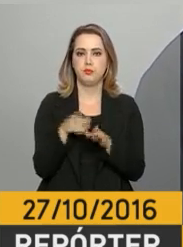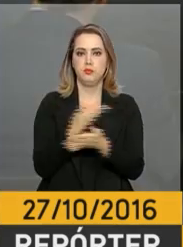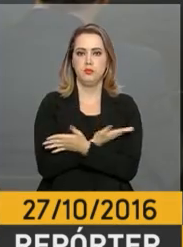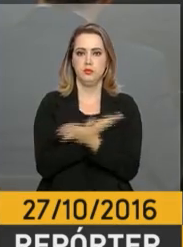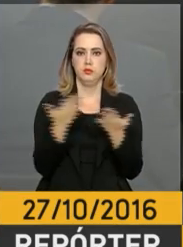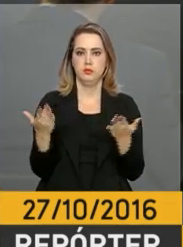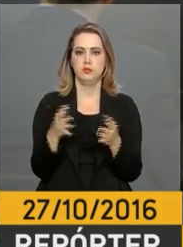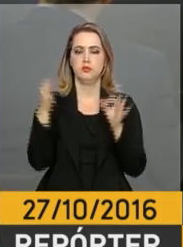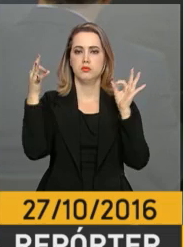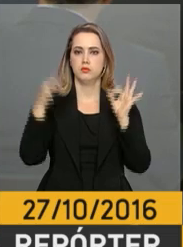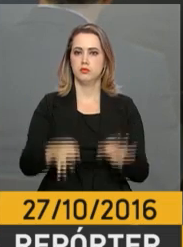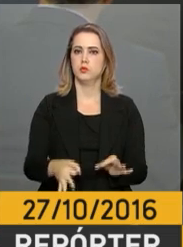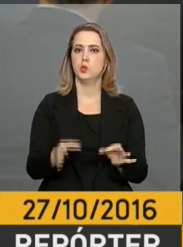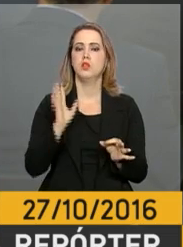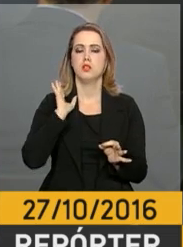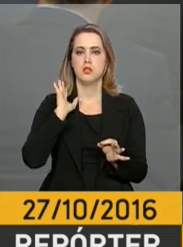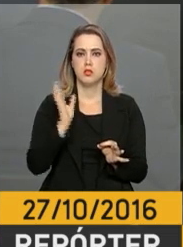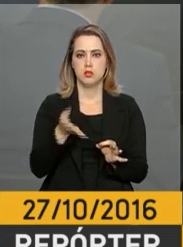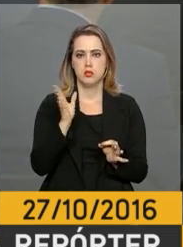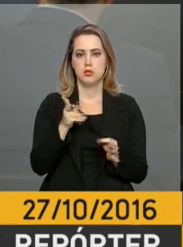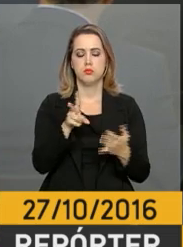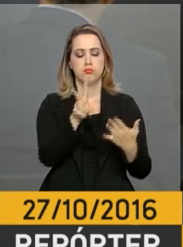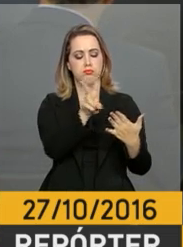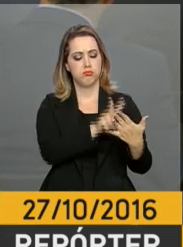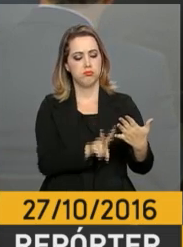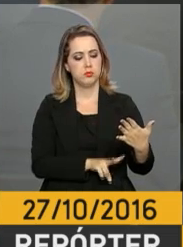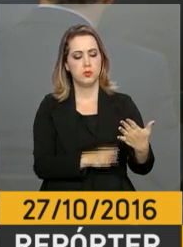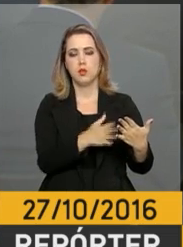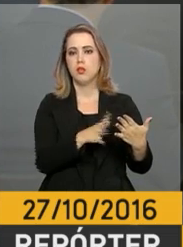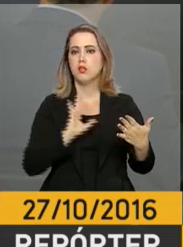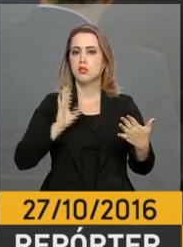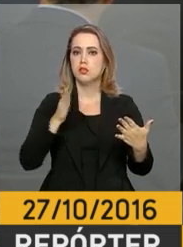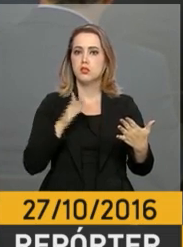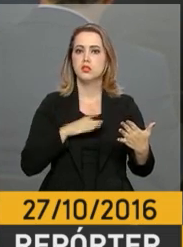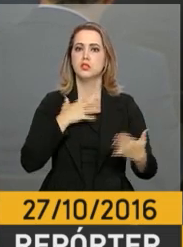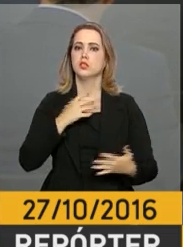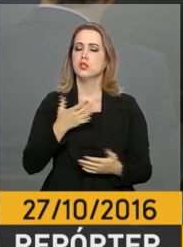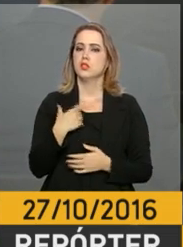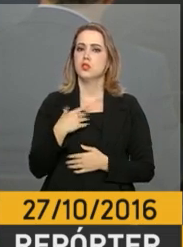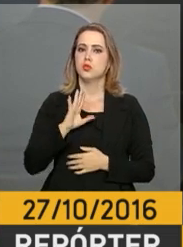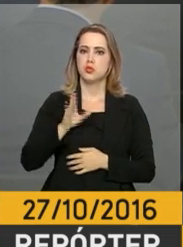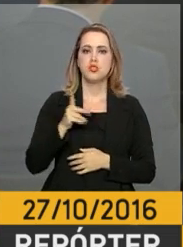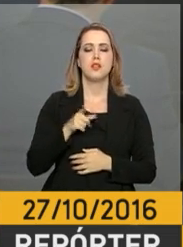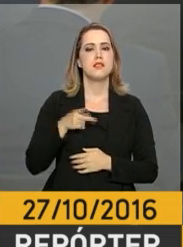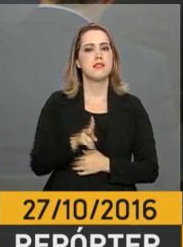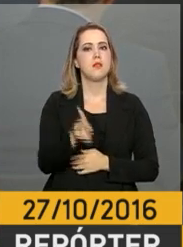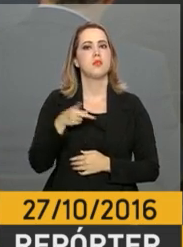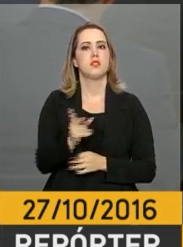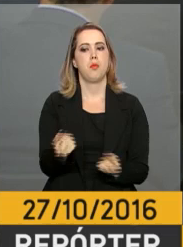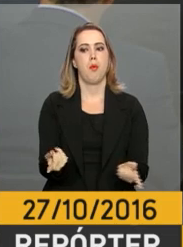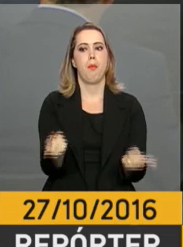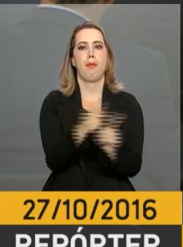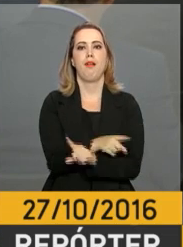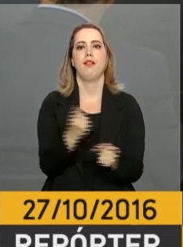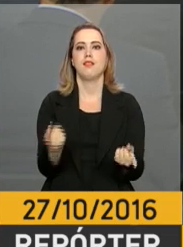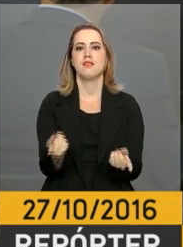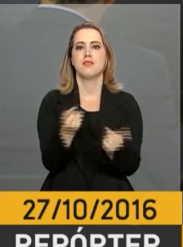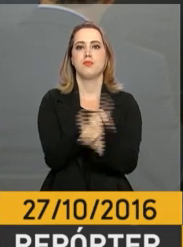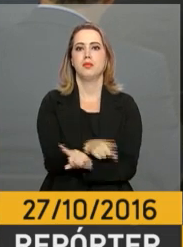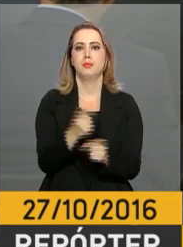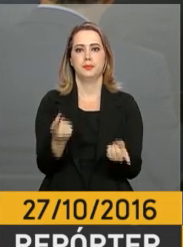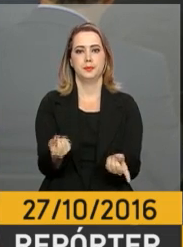certa e seguramente também se pautam por esses critérios estão acostumados à contestação e a contestação é que tipifica a